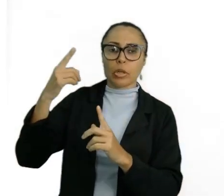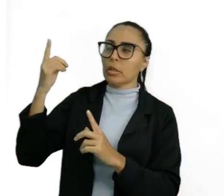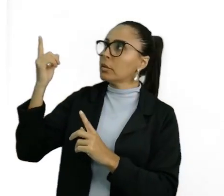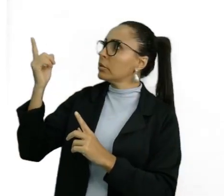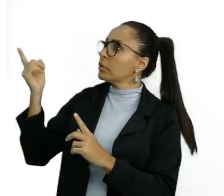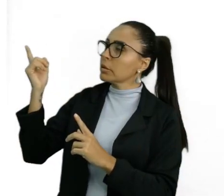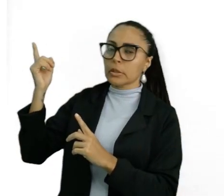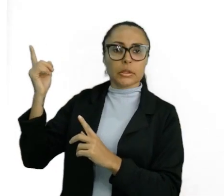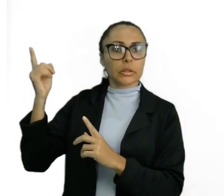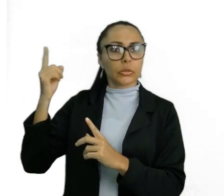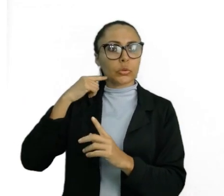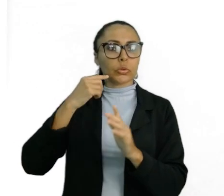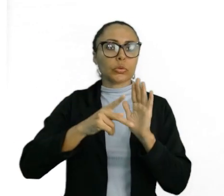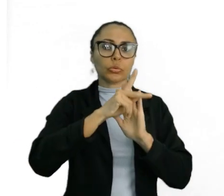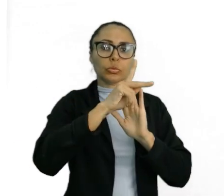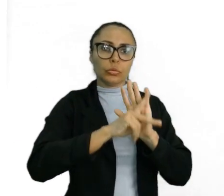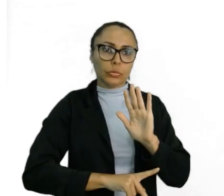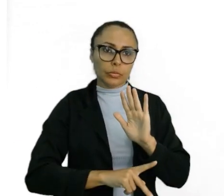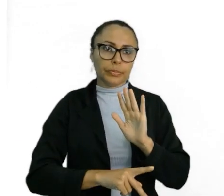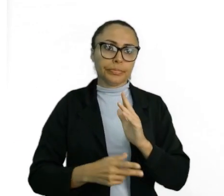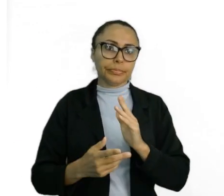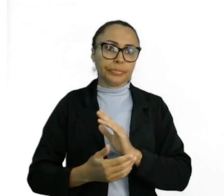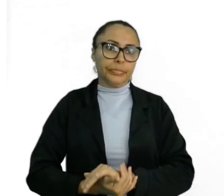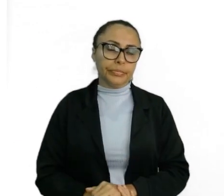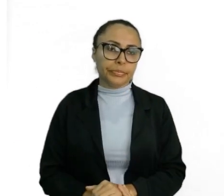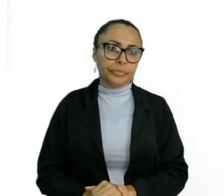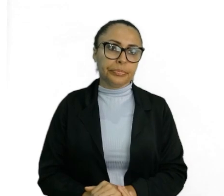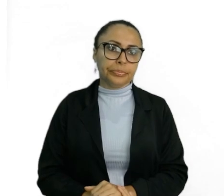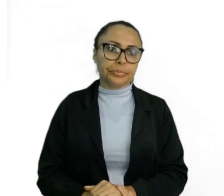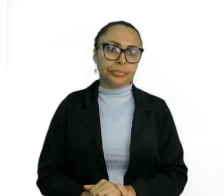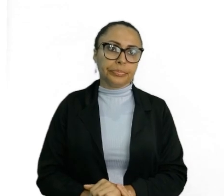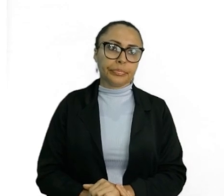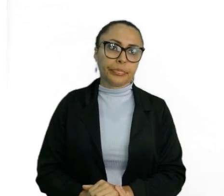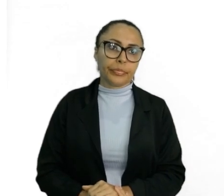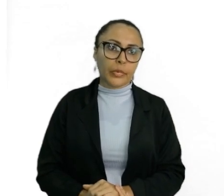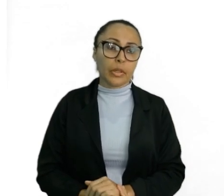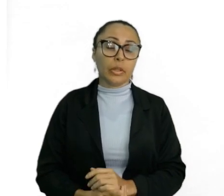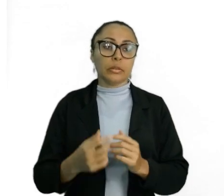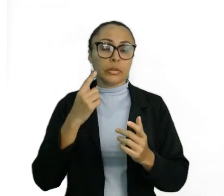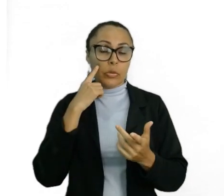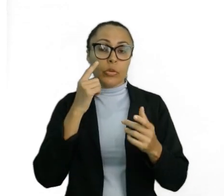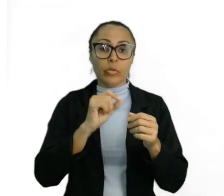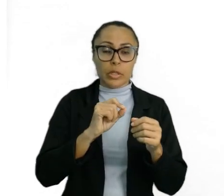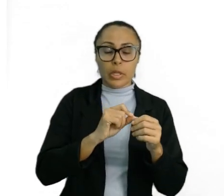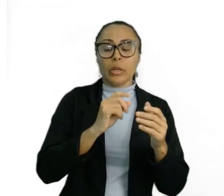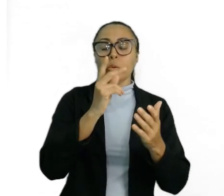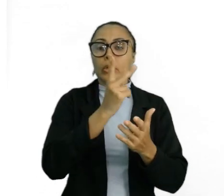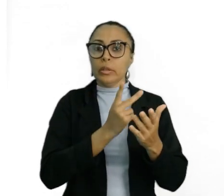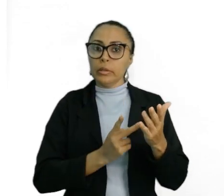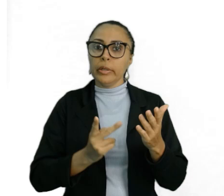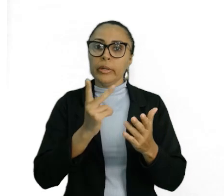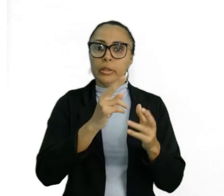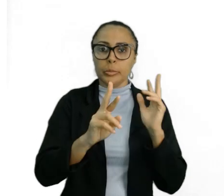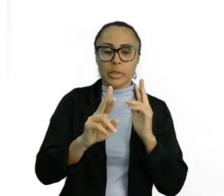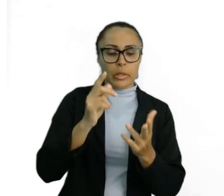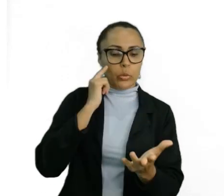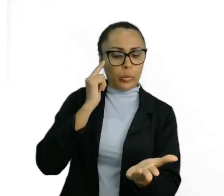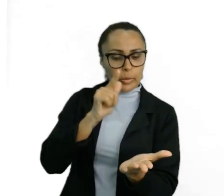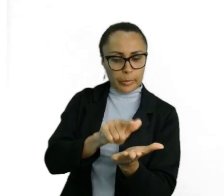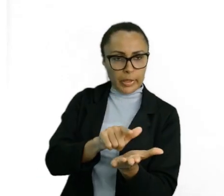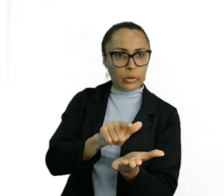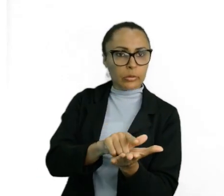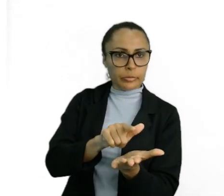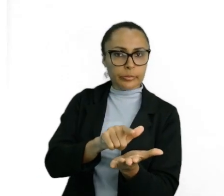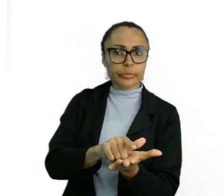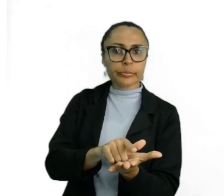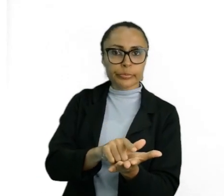foi projetada por Filippo Brunelleschi, né? Então ele procura fazer esse desenho, essa representação no papel, né,